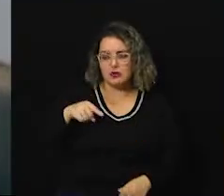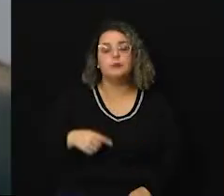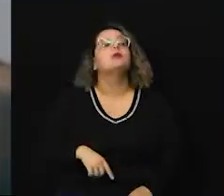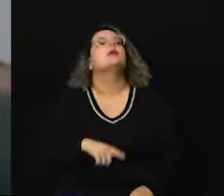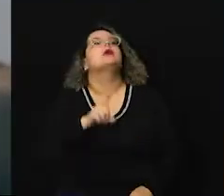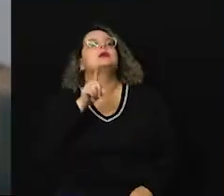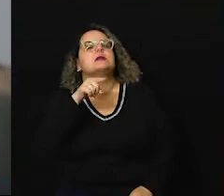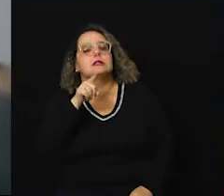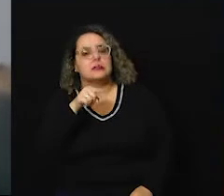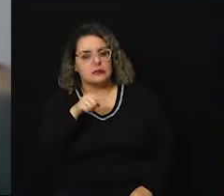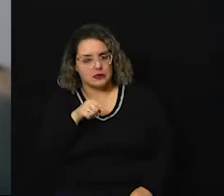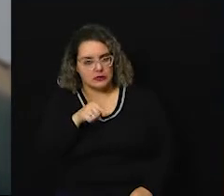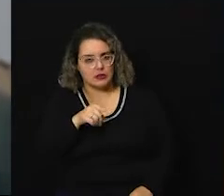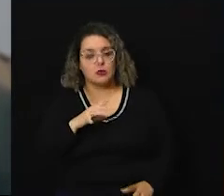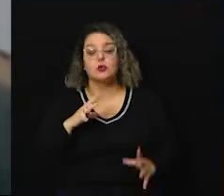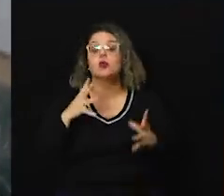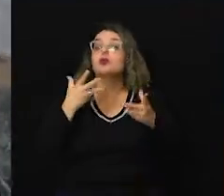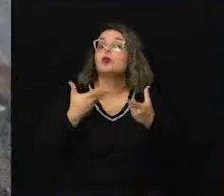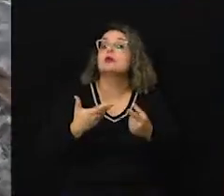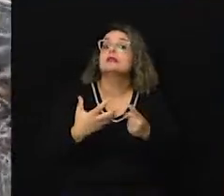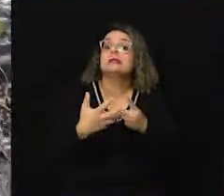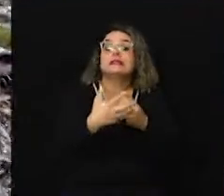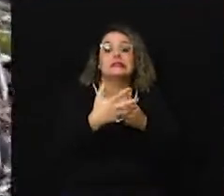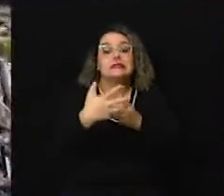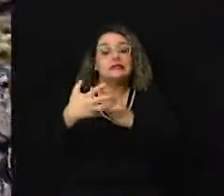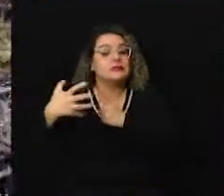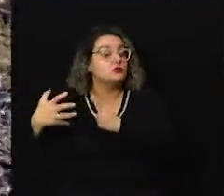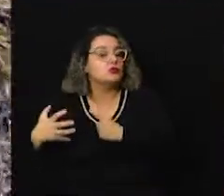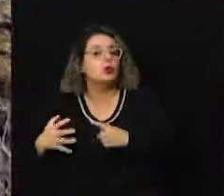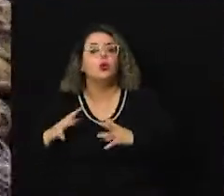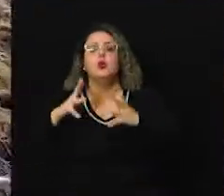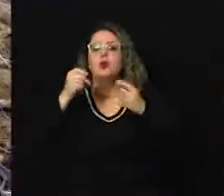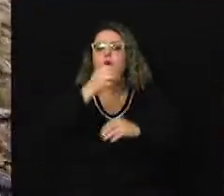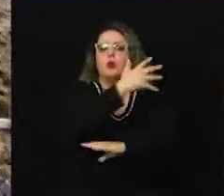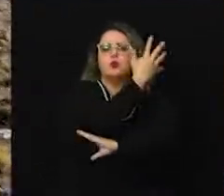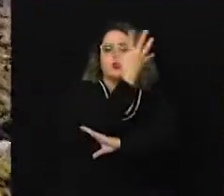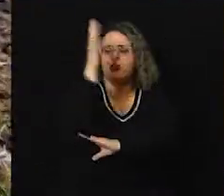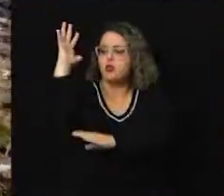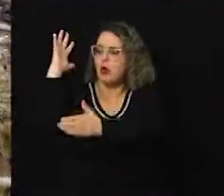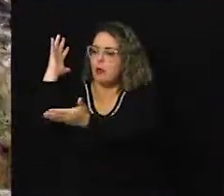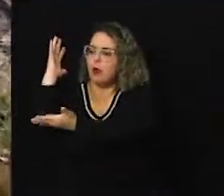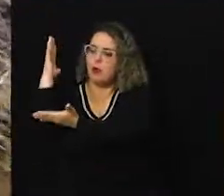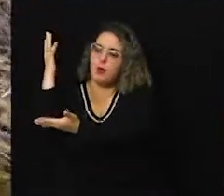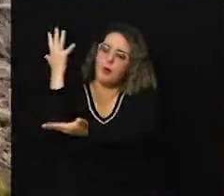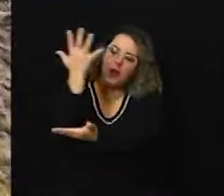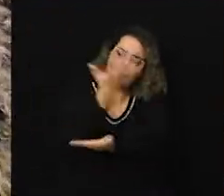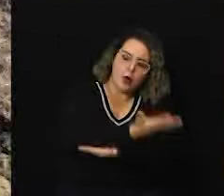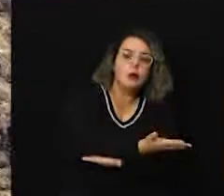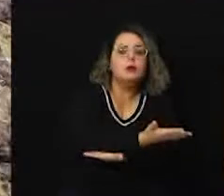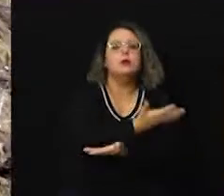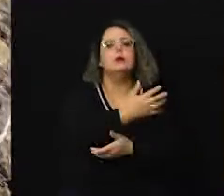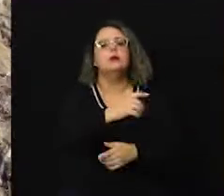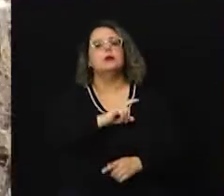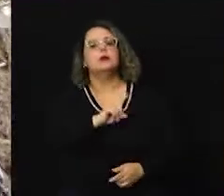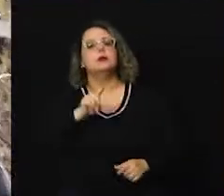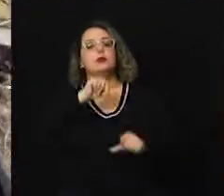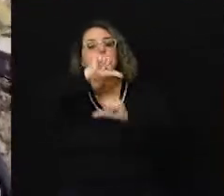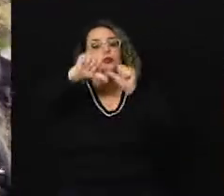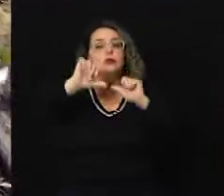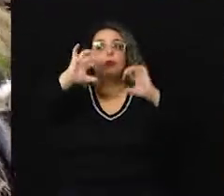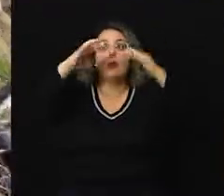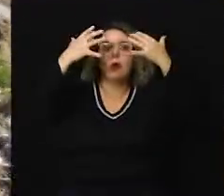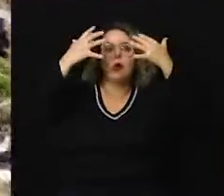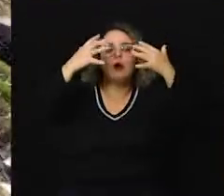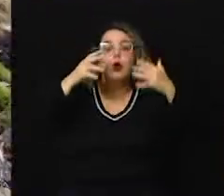acho que os empates né de toda essa destruição de todo esse desmatamentos e também do que a gente não chama de mudança climática a gente